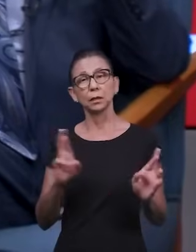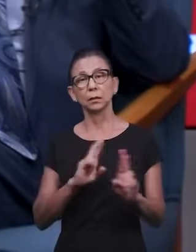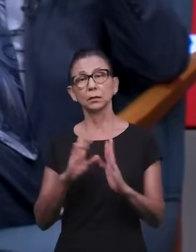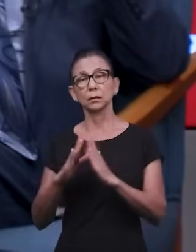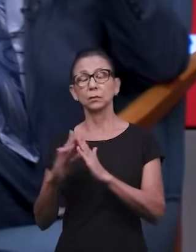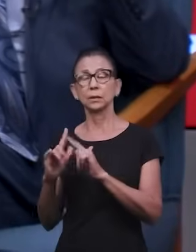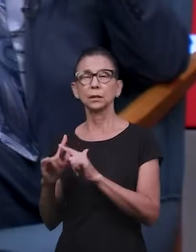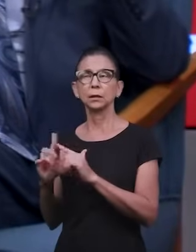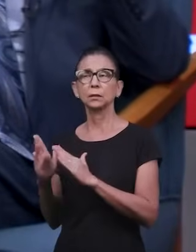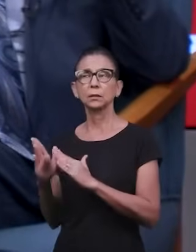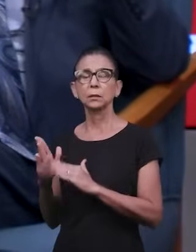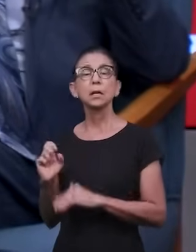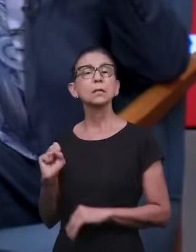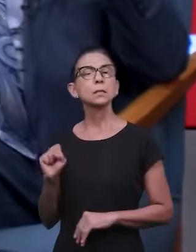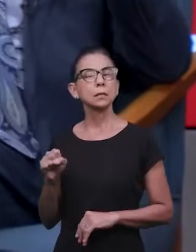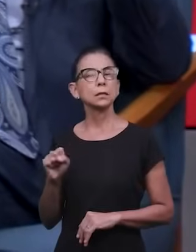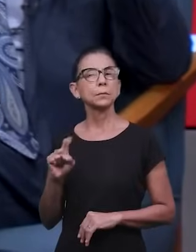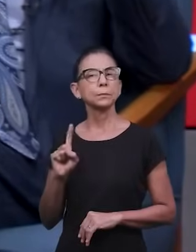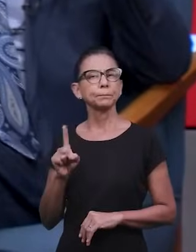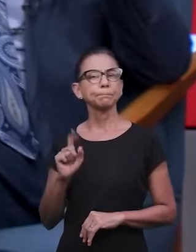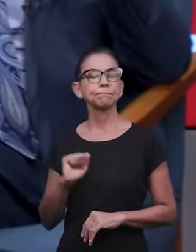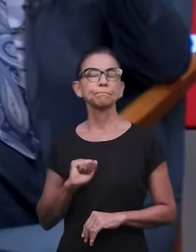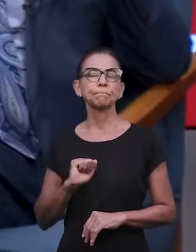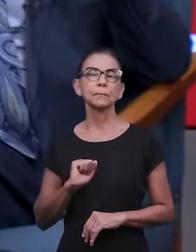ver que sim primeiro